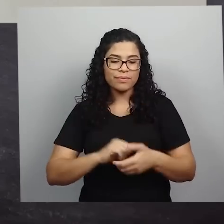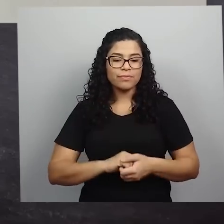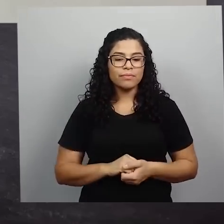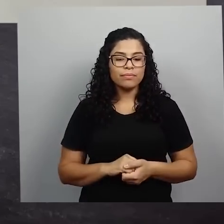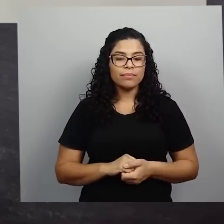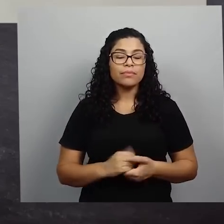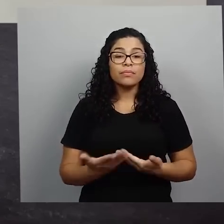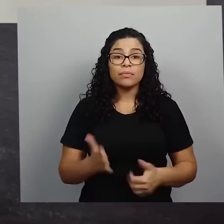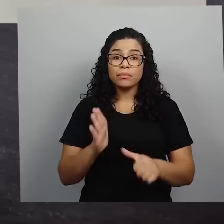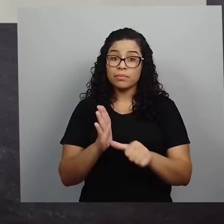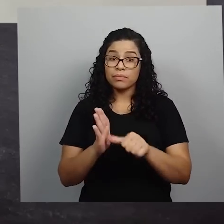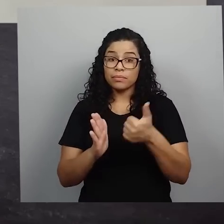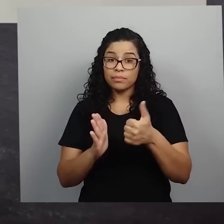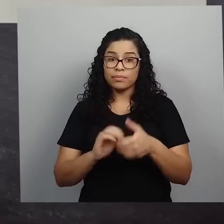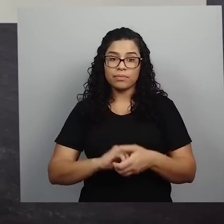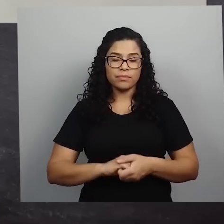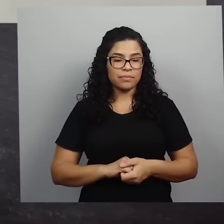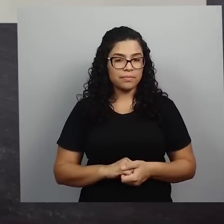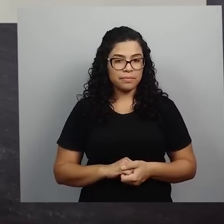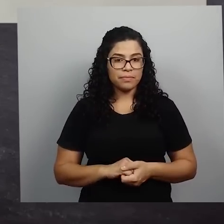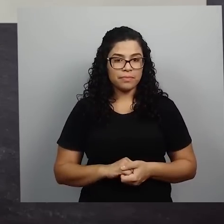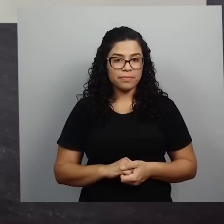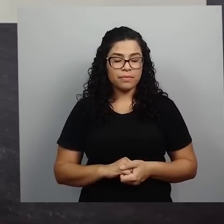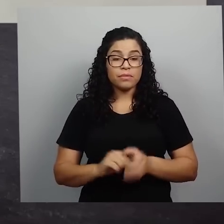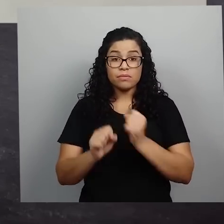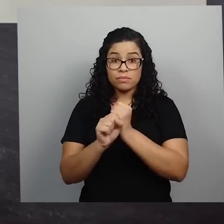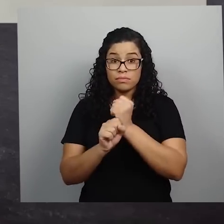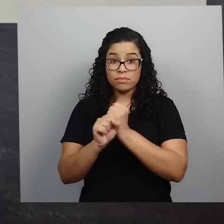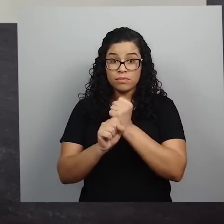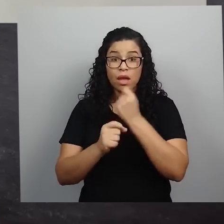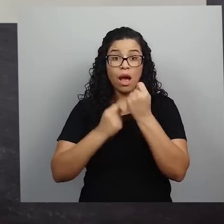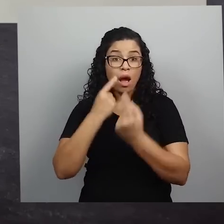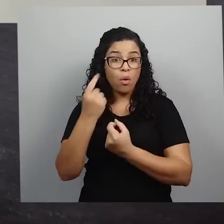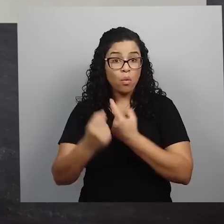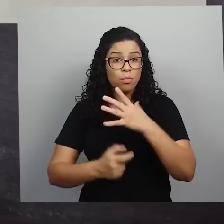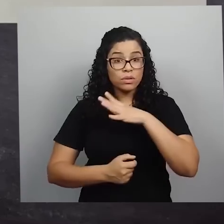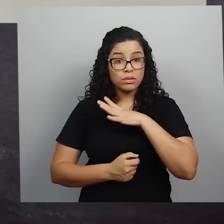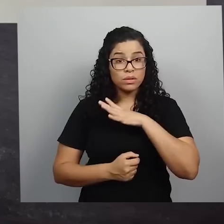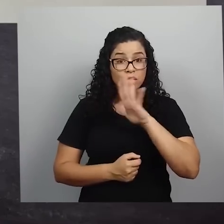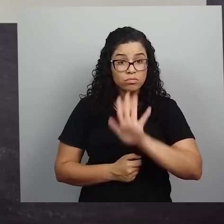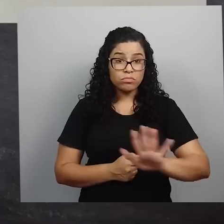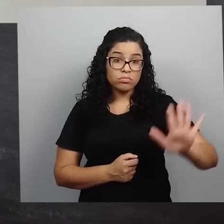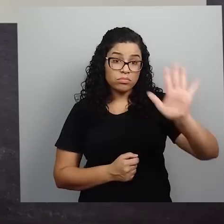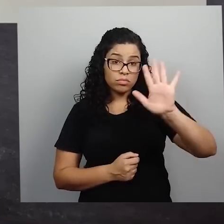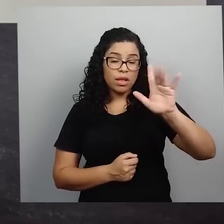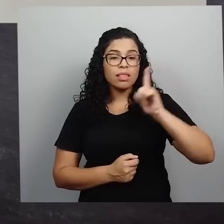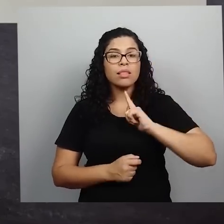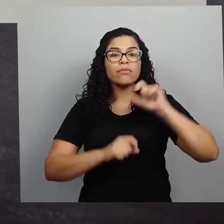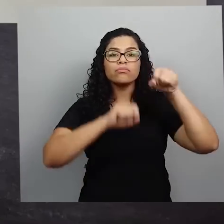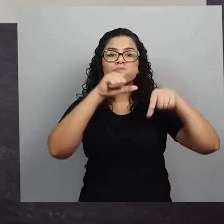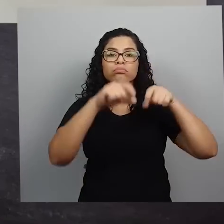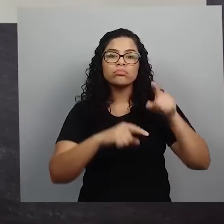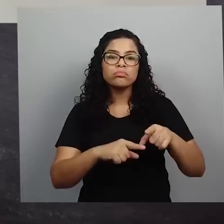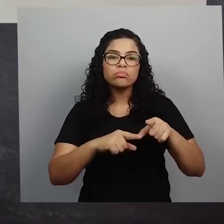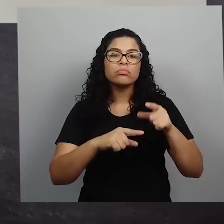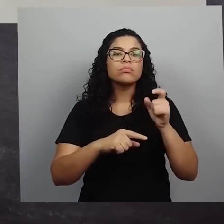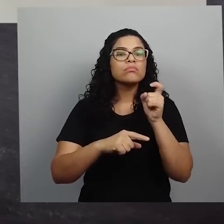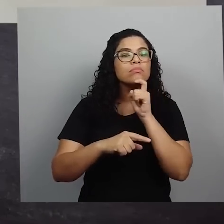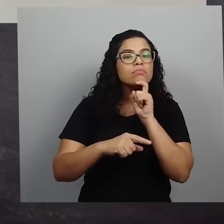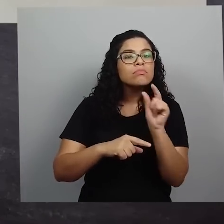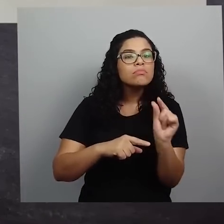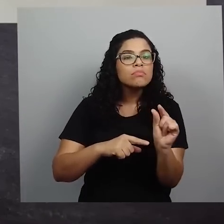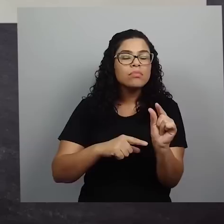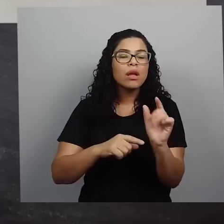O primeiro. Neste ano, algumas cidades do Brasil tiveram a presença de neve durante o inverno, o que